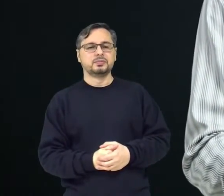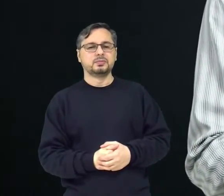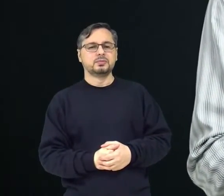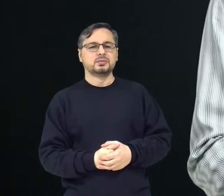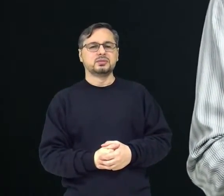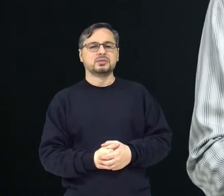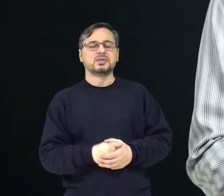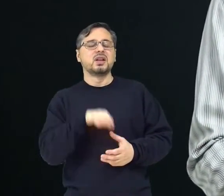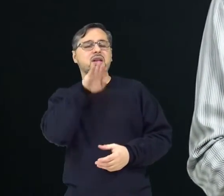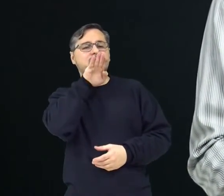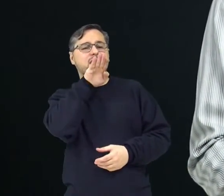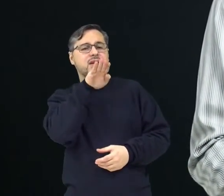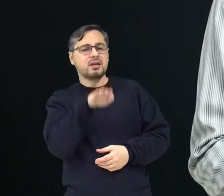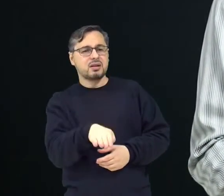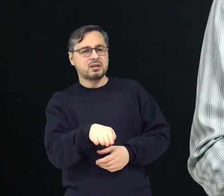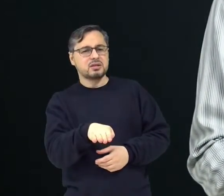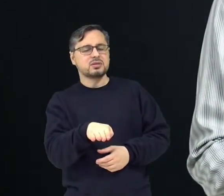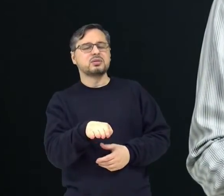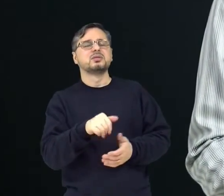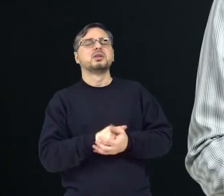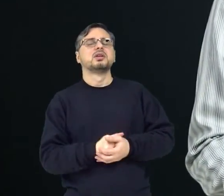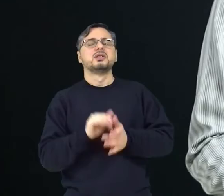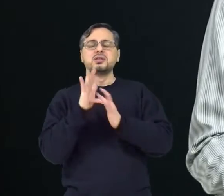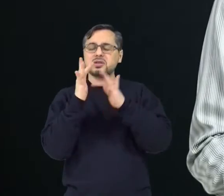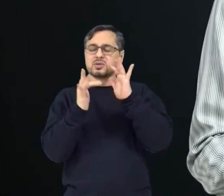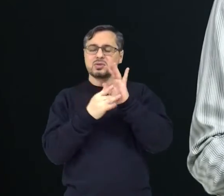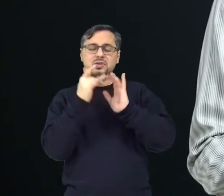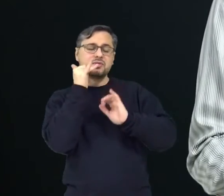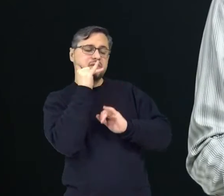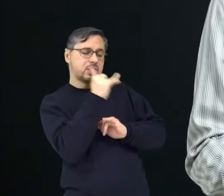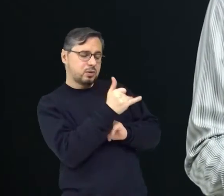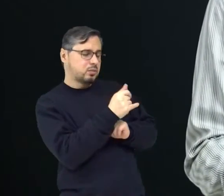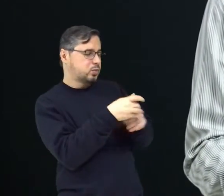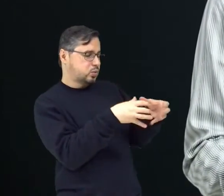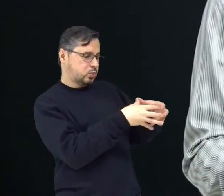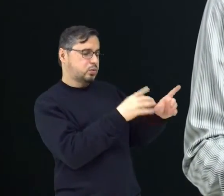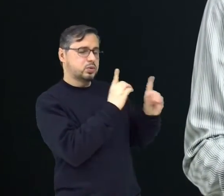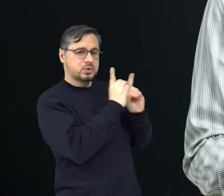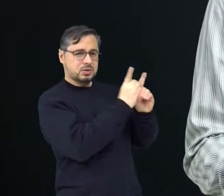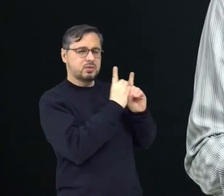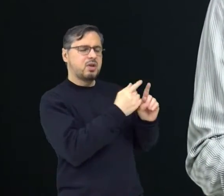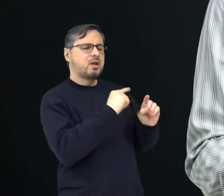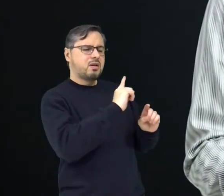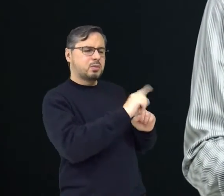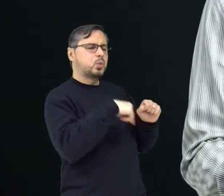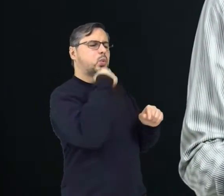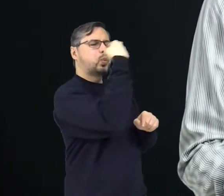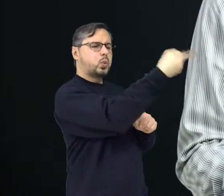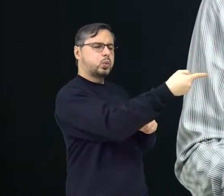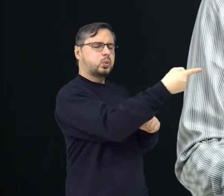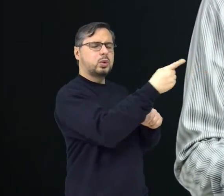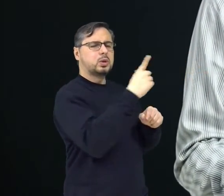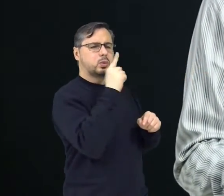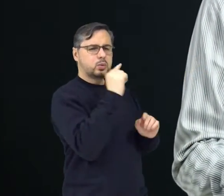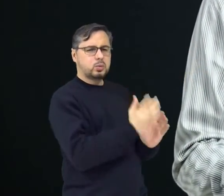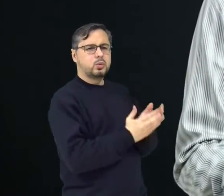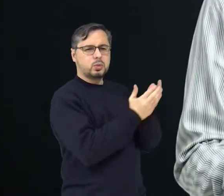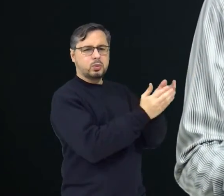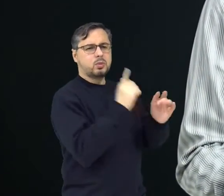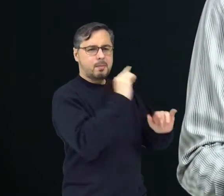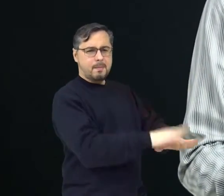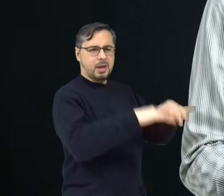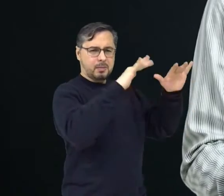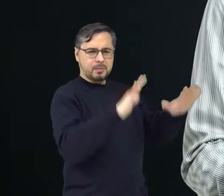tarde naquele dia, Jesus lhes disse: passemos para o outro lado. E deixando a multidão, eles